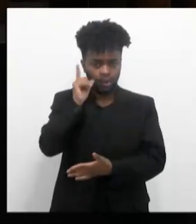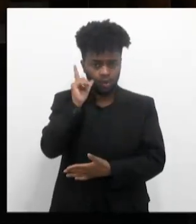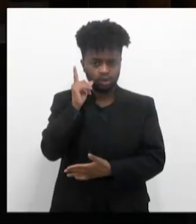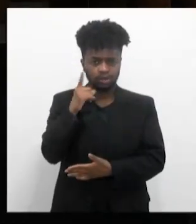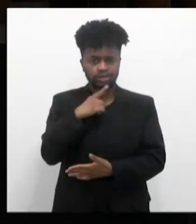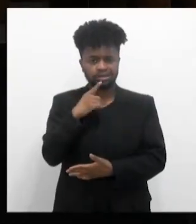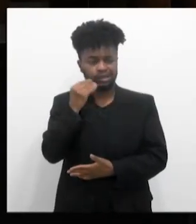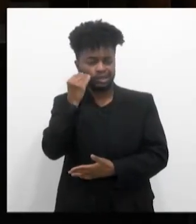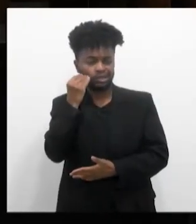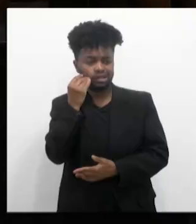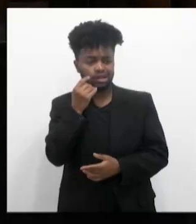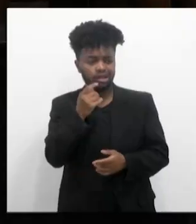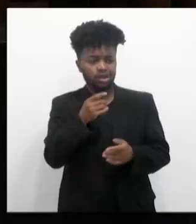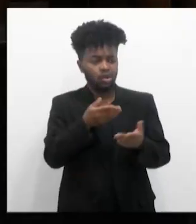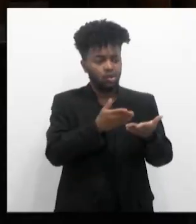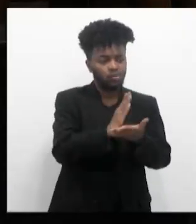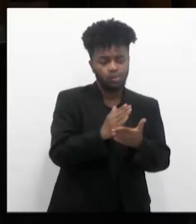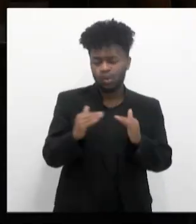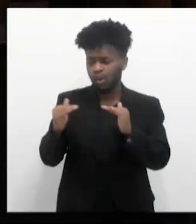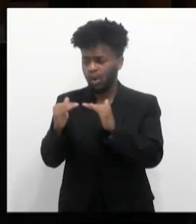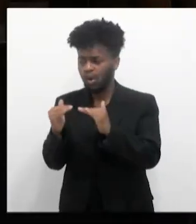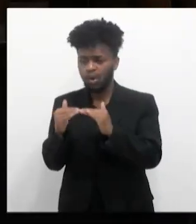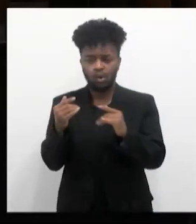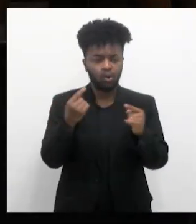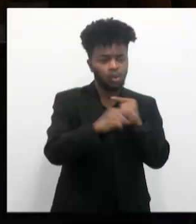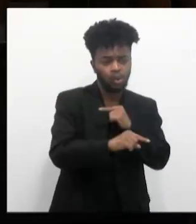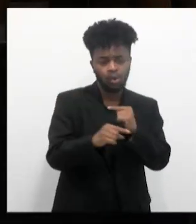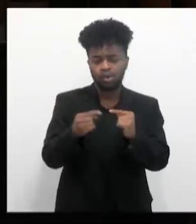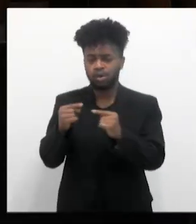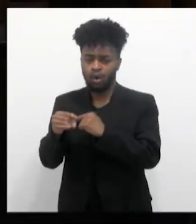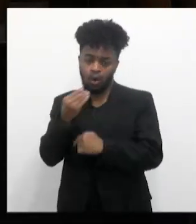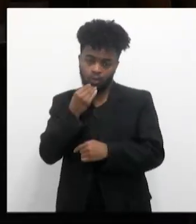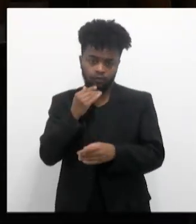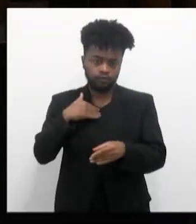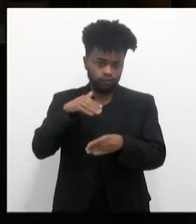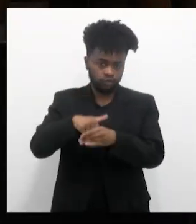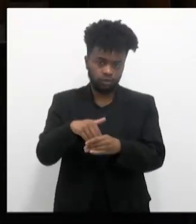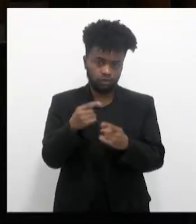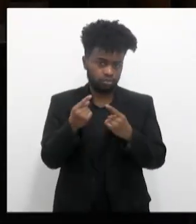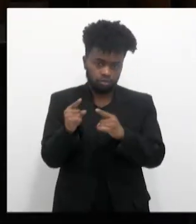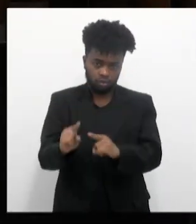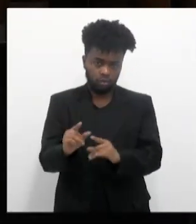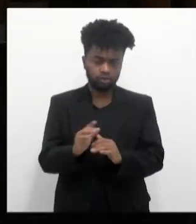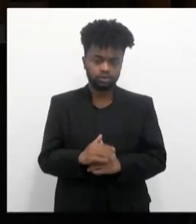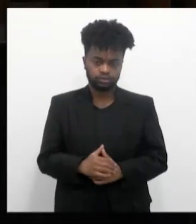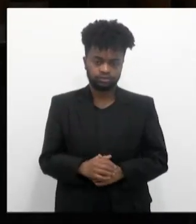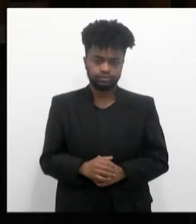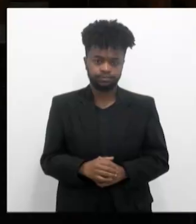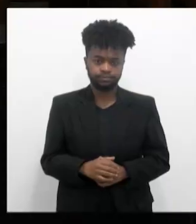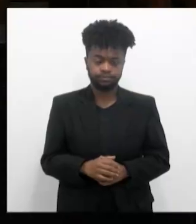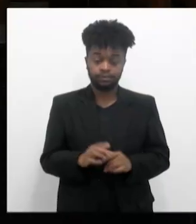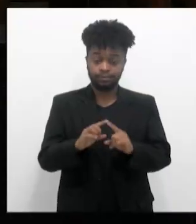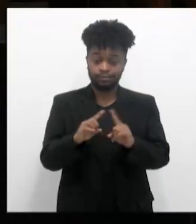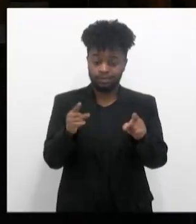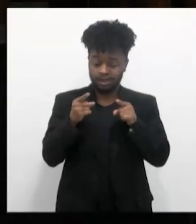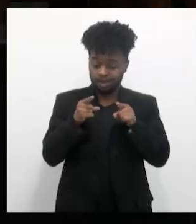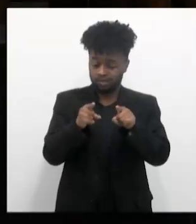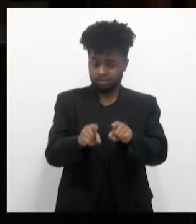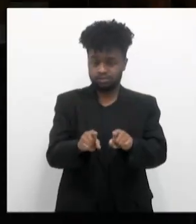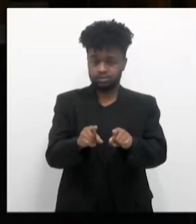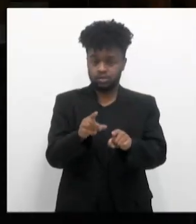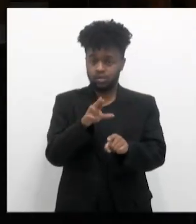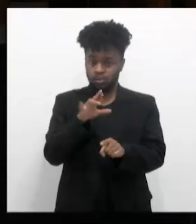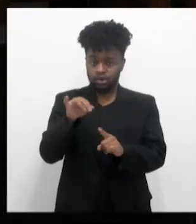puxa cá, a favor, contra. Eu, evidentemente, que eu votei contra. E, ao mesmo tempo, o